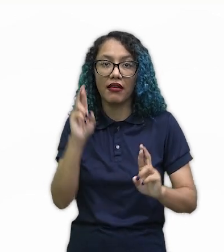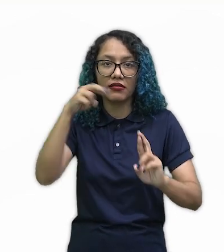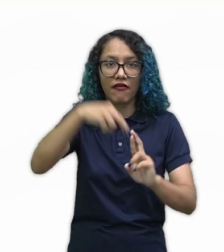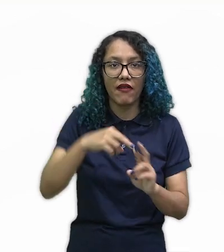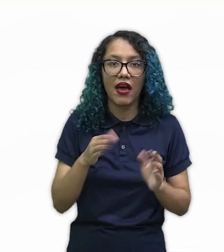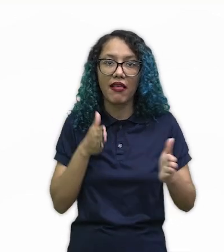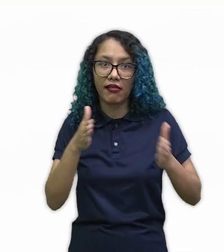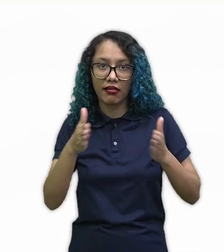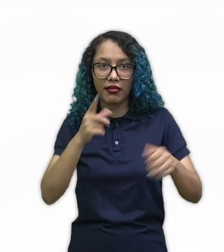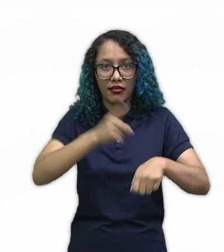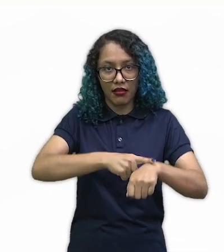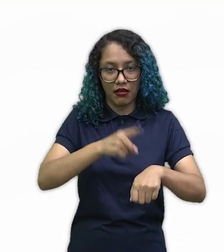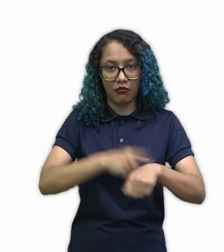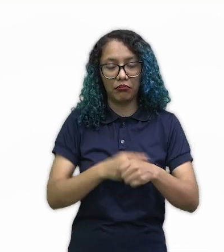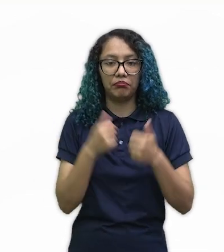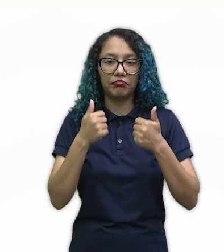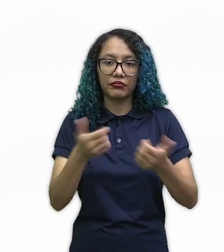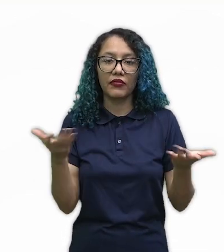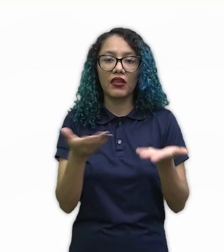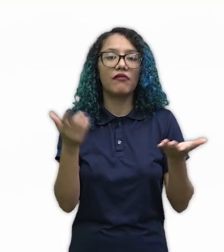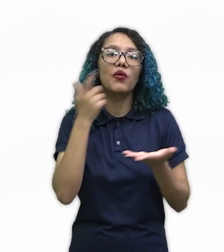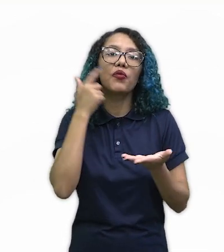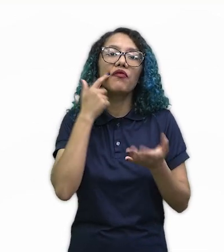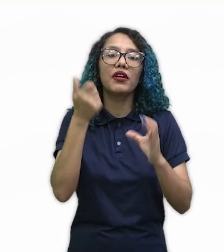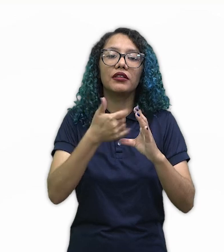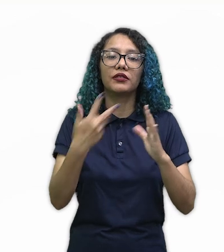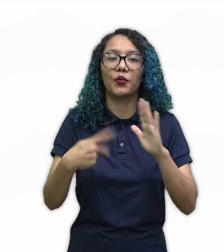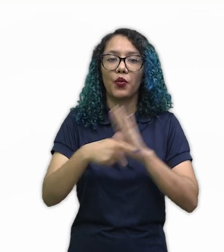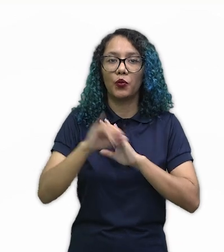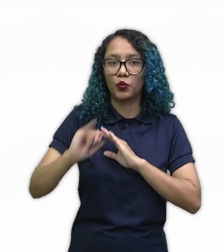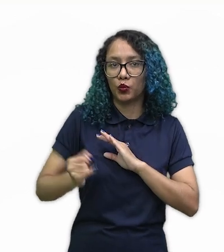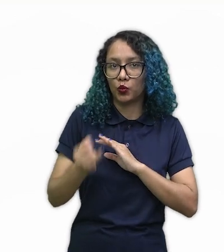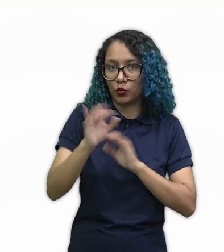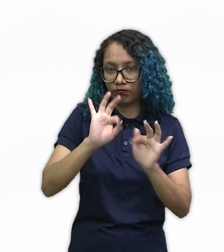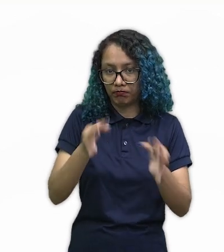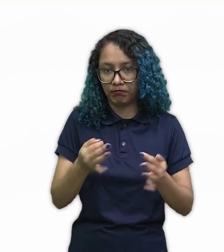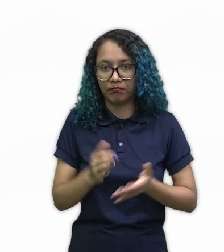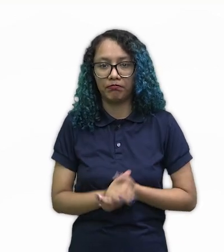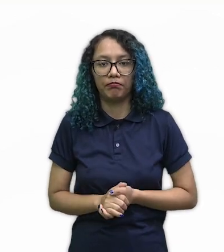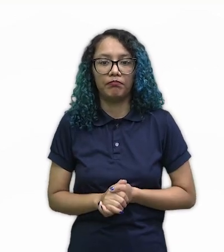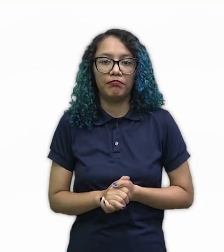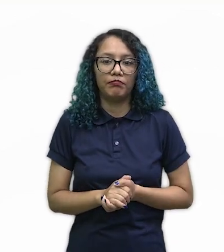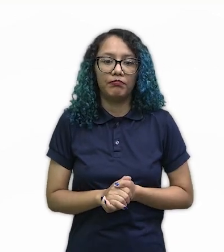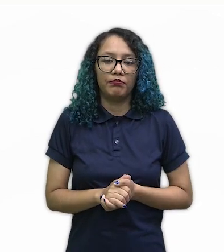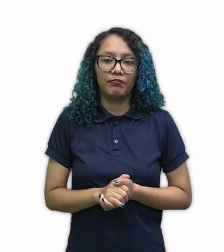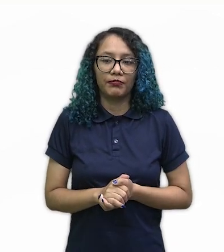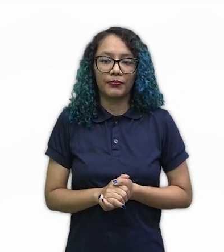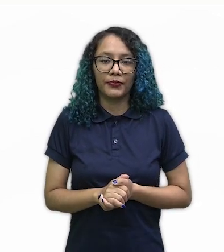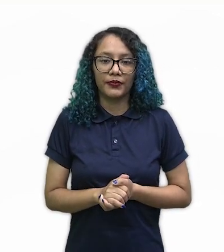Agora vamos a algumas características desses juros simples. Veja só.